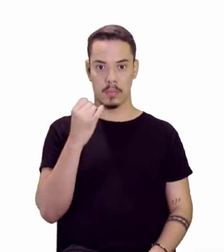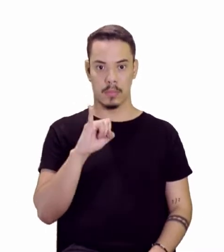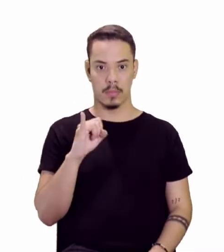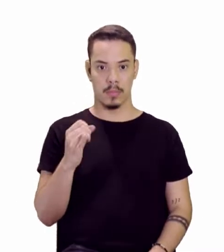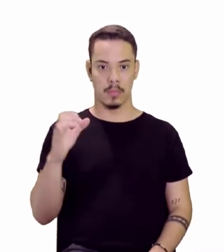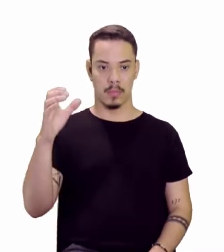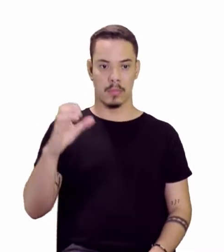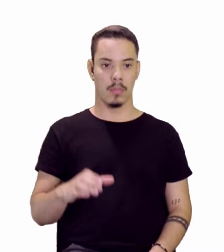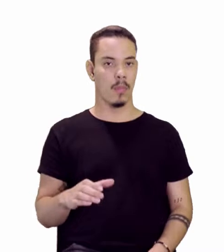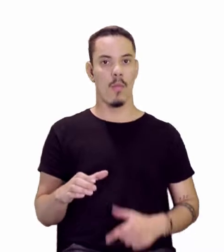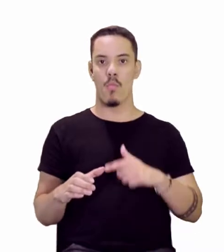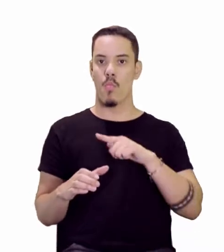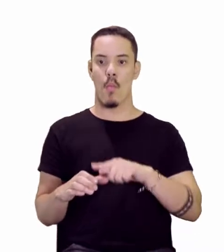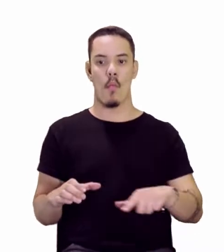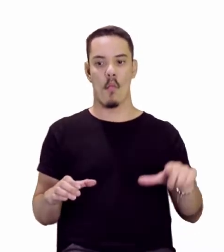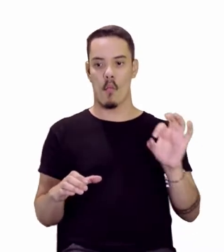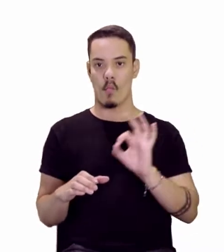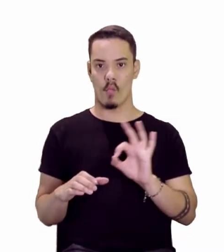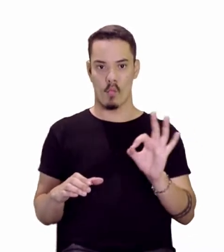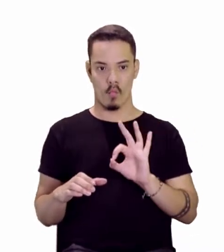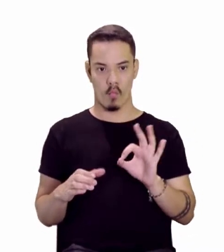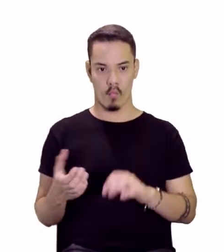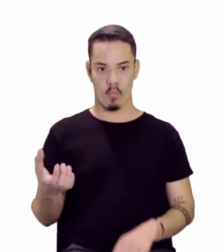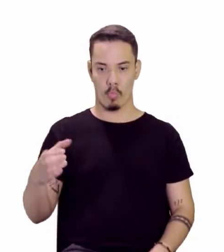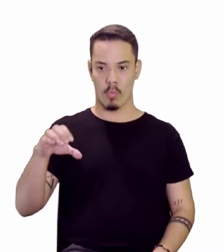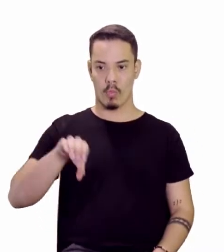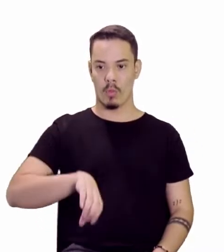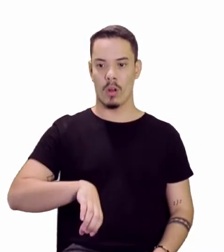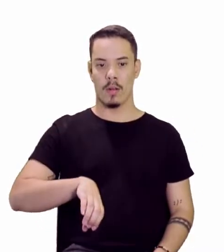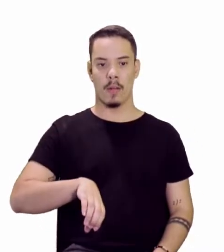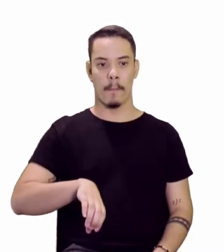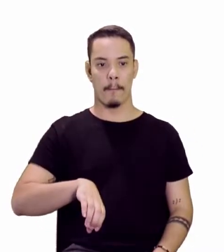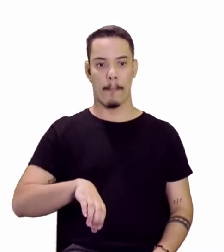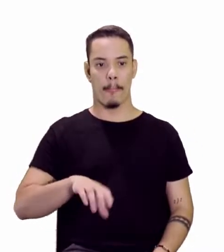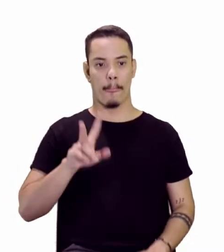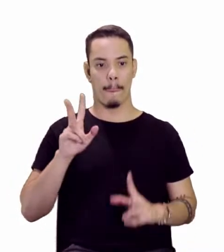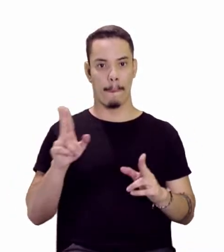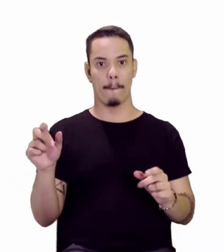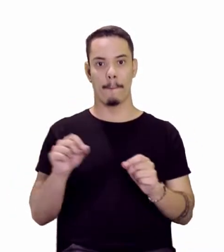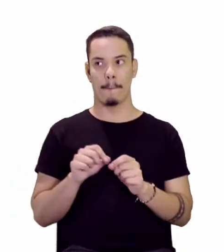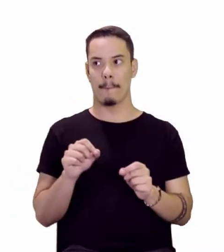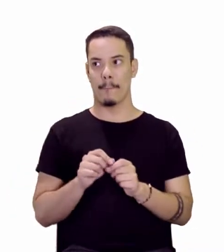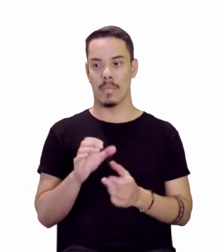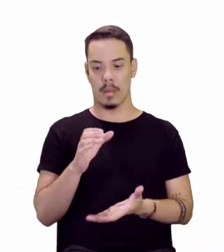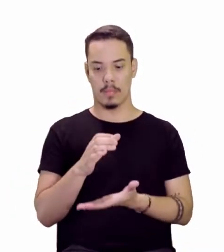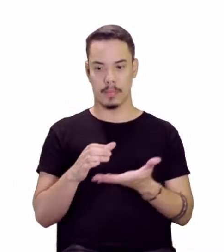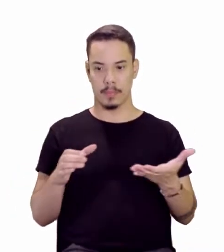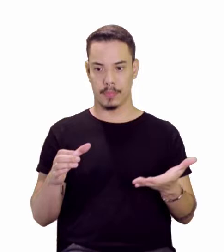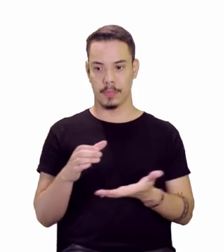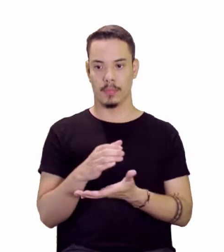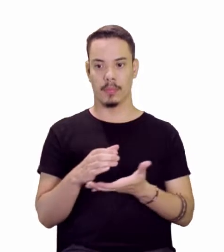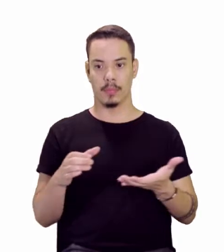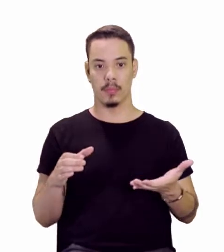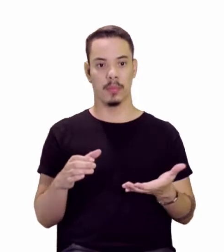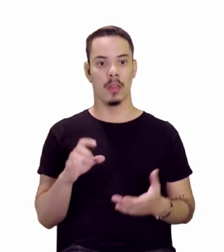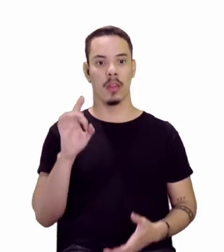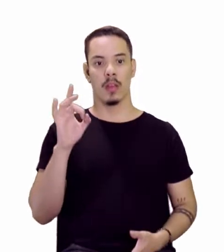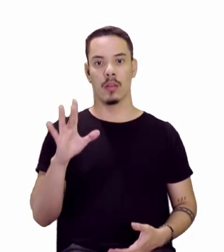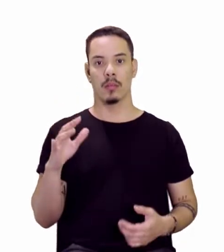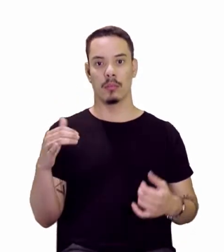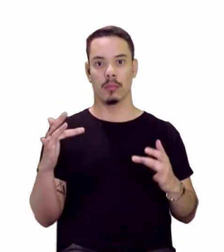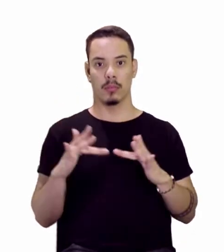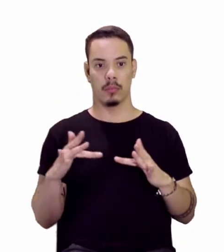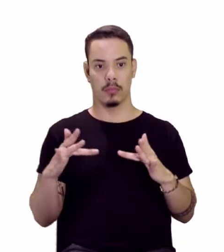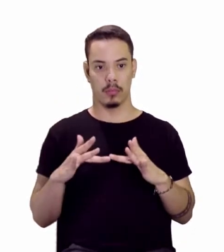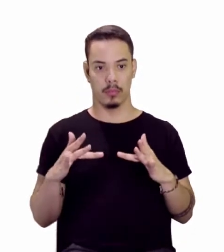copo vazio, né, com a boca tampada com cartão, igual ele colocou ali na foto, apenas encostado nela,